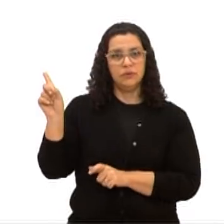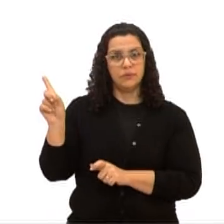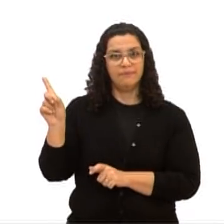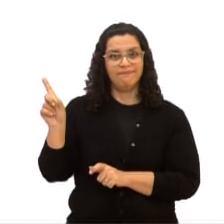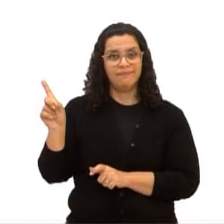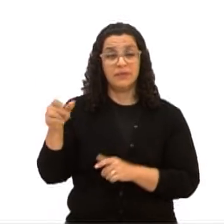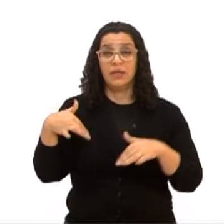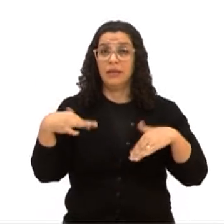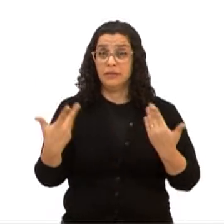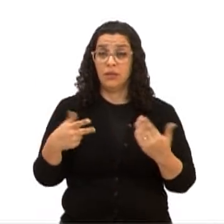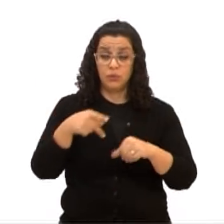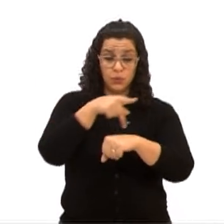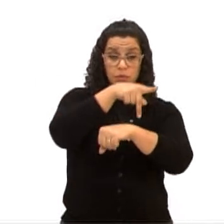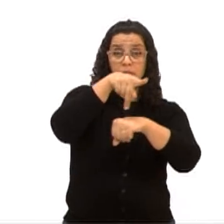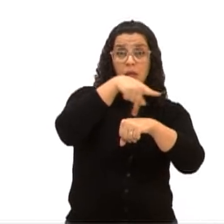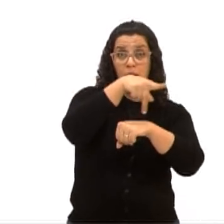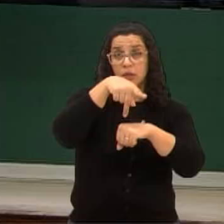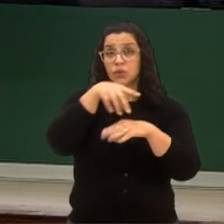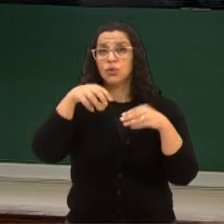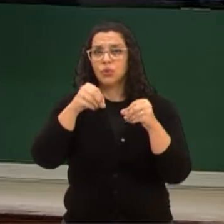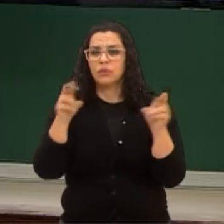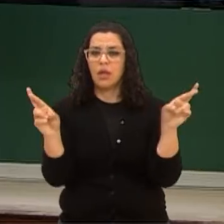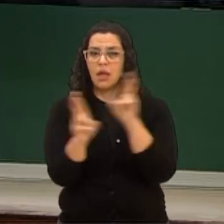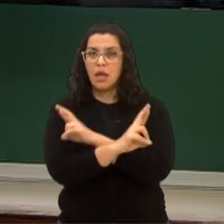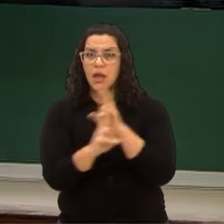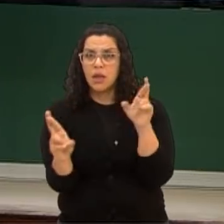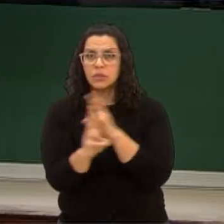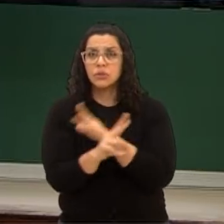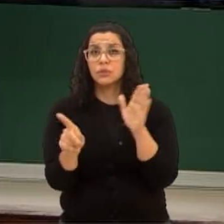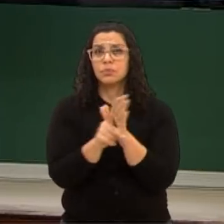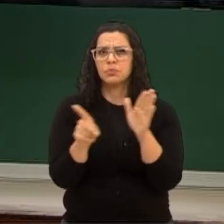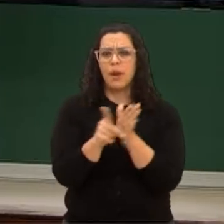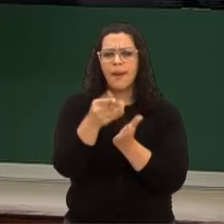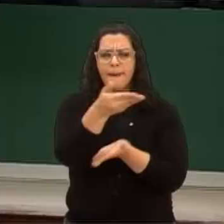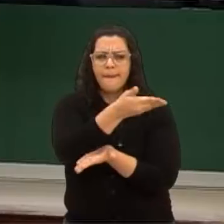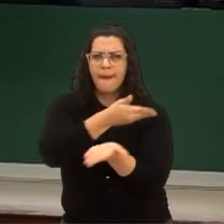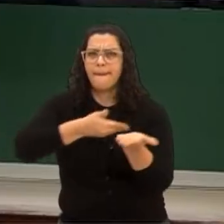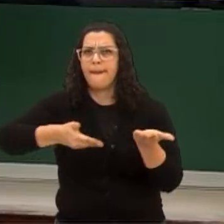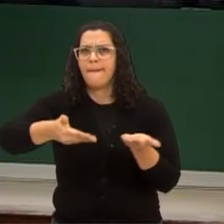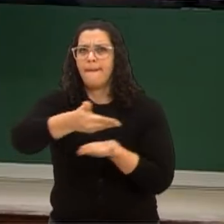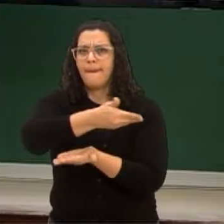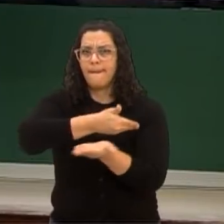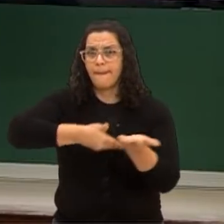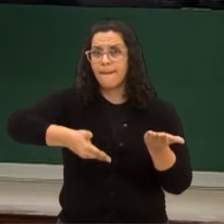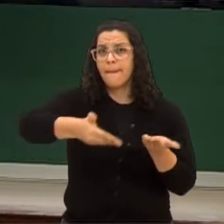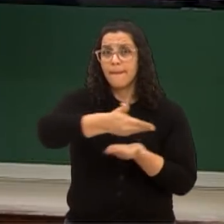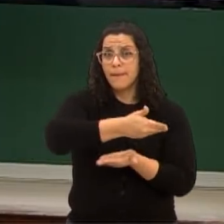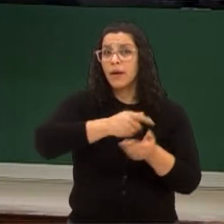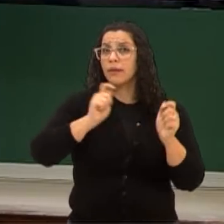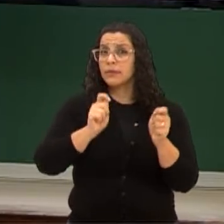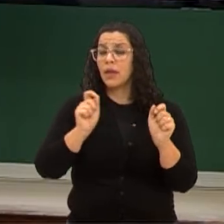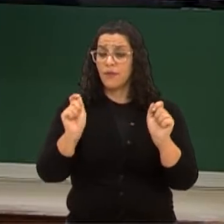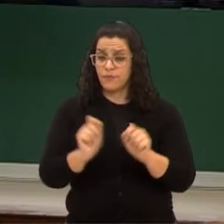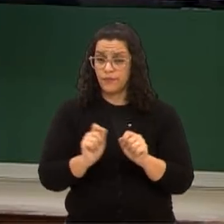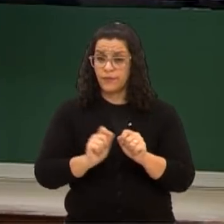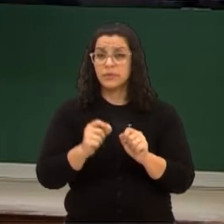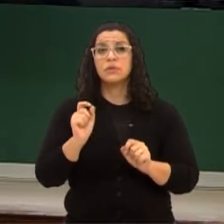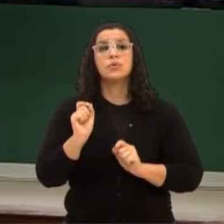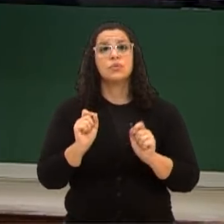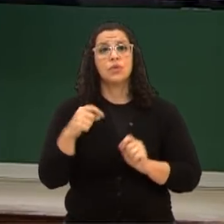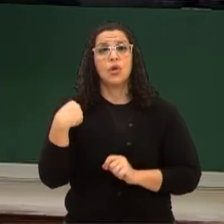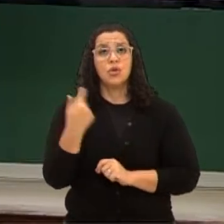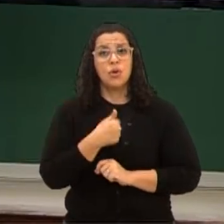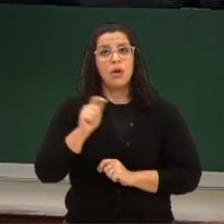Ou seja, os países estabelecem relações entre si e essa relação faz com que a